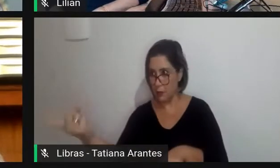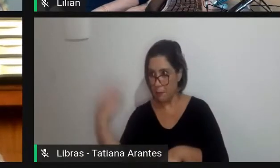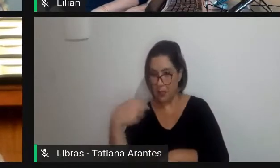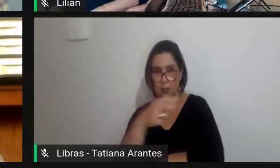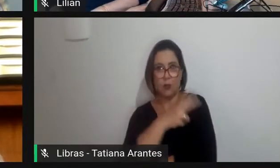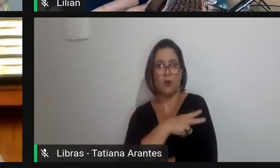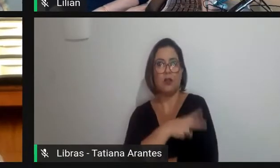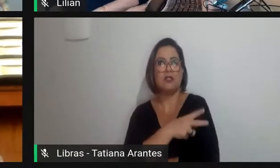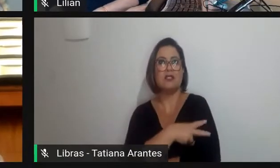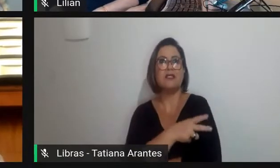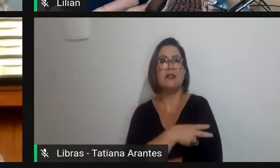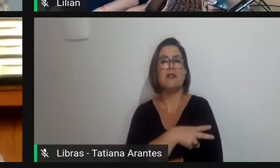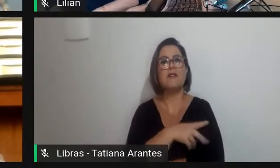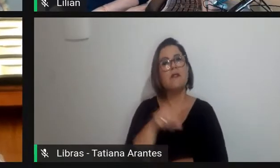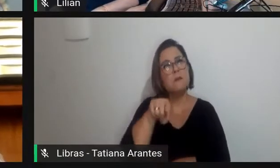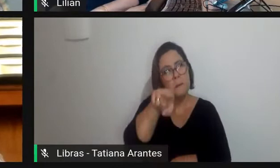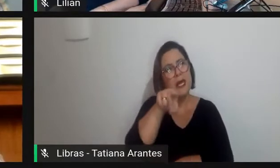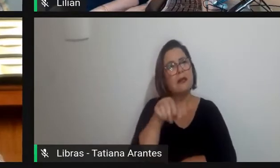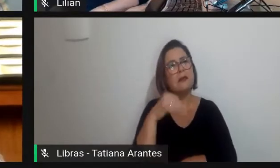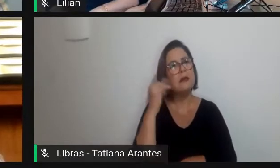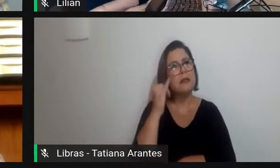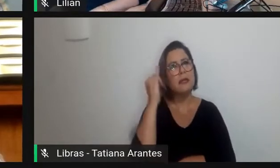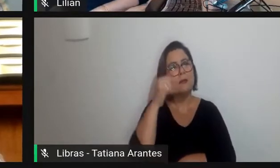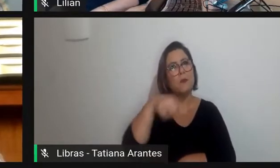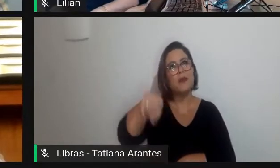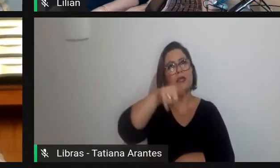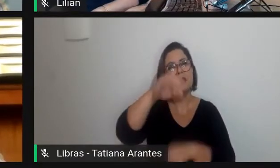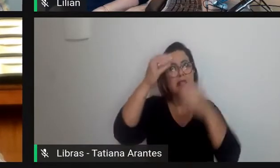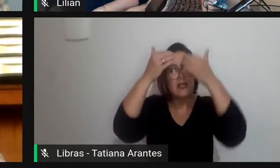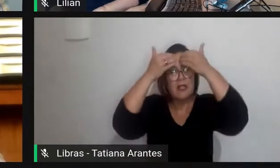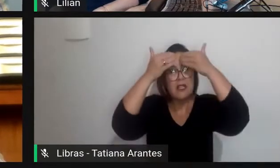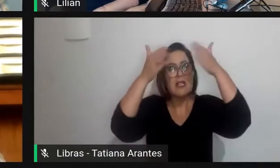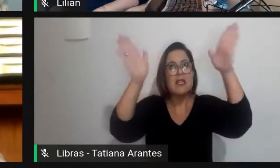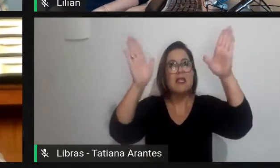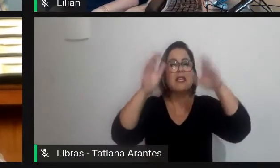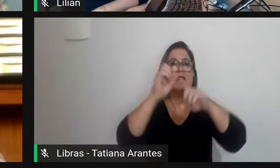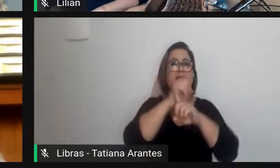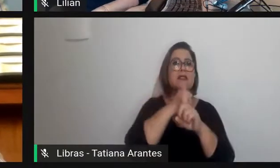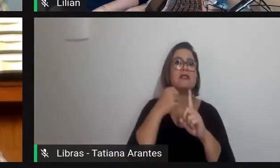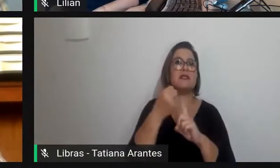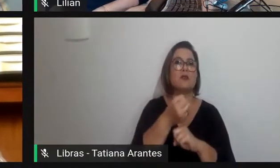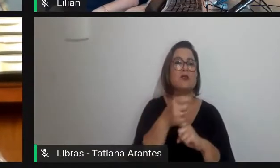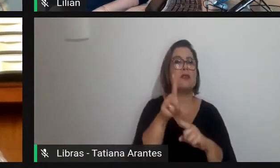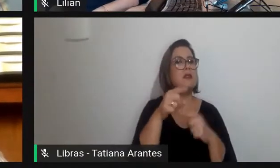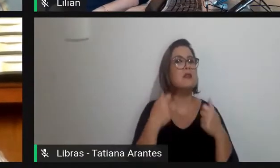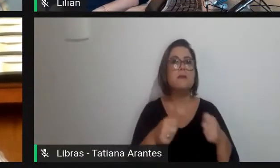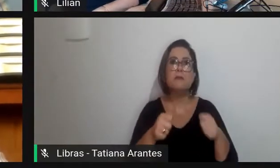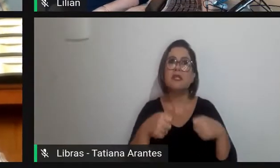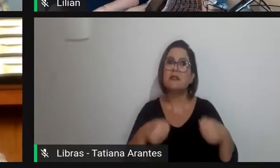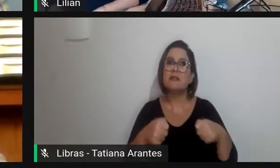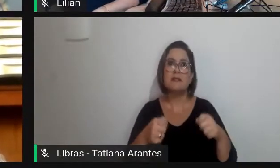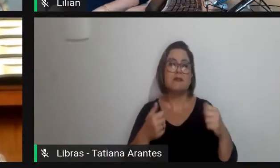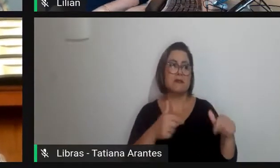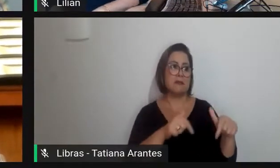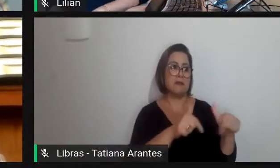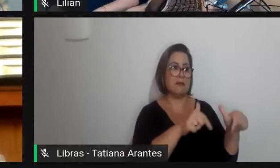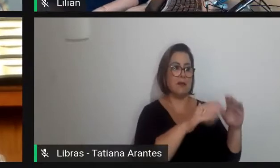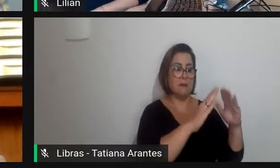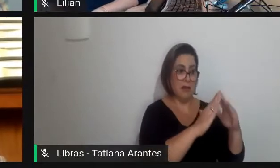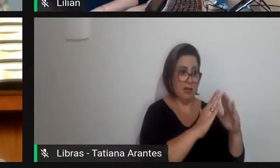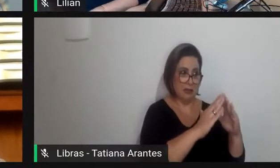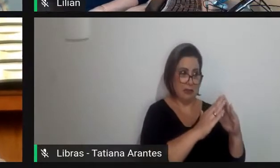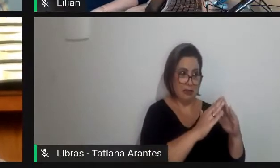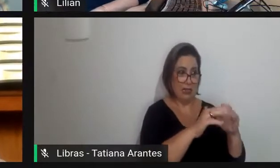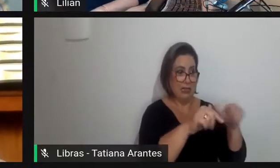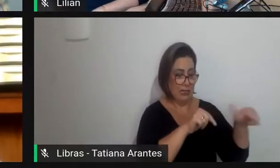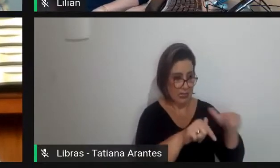porque não tem outro jeito. Foi a pandemia que desenflagrou isso, foi uma necessidade. Tá? Já existiam os ingredientes.